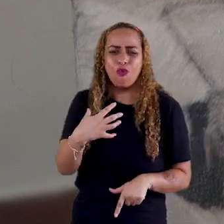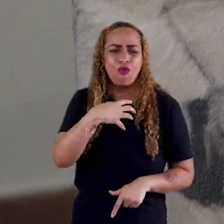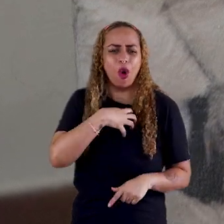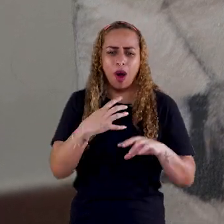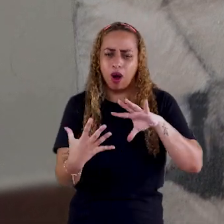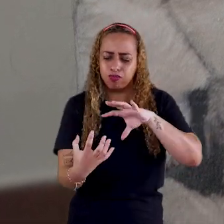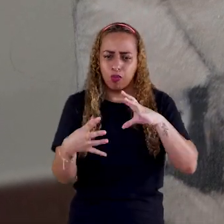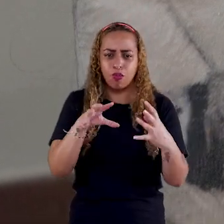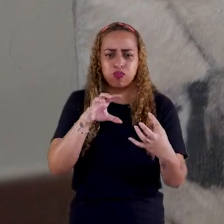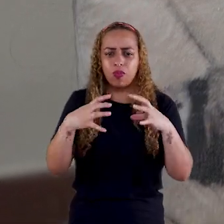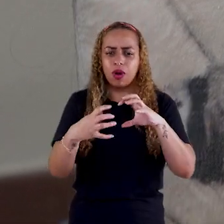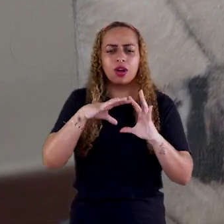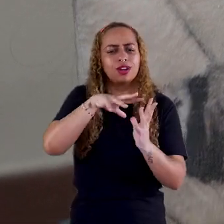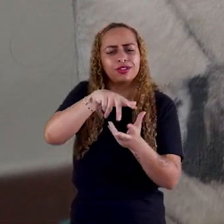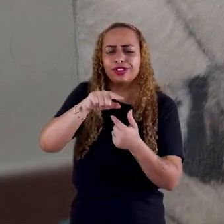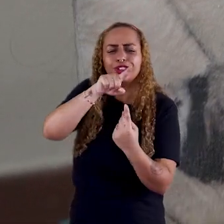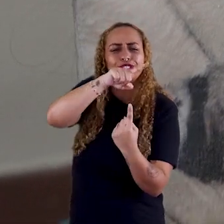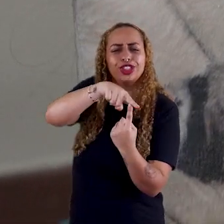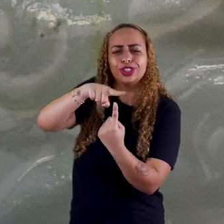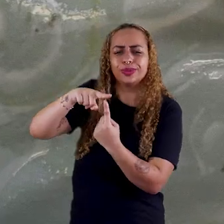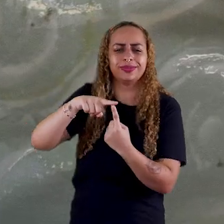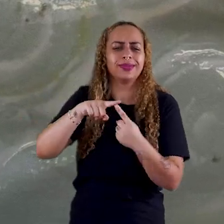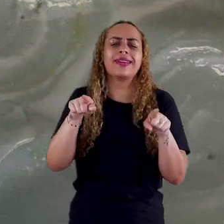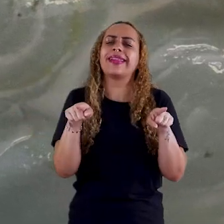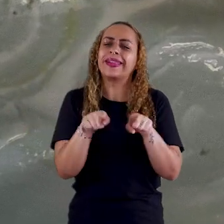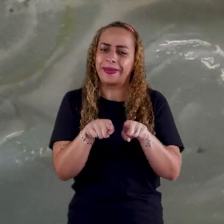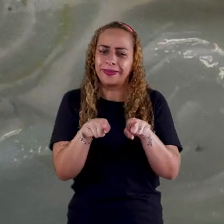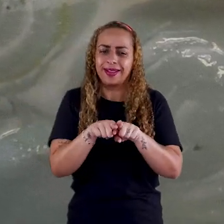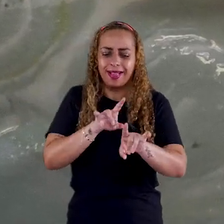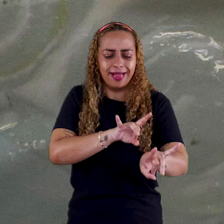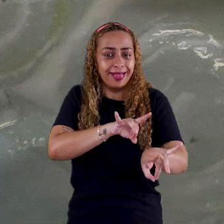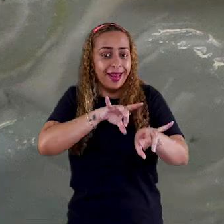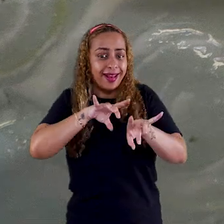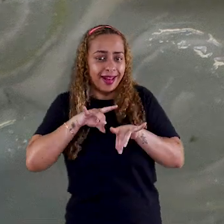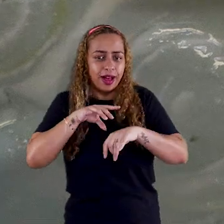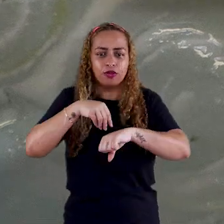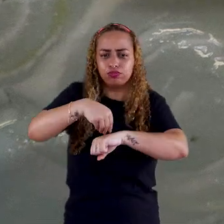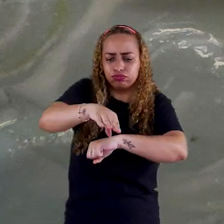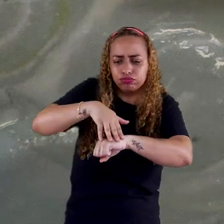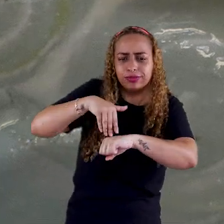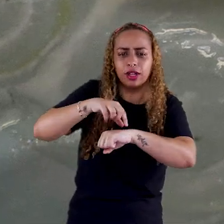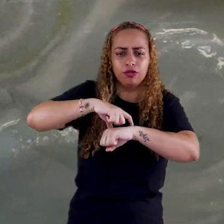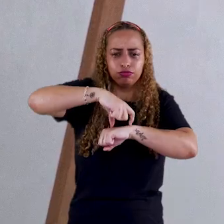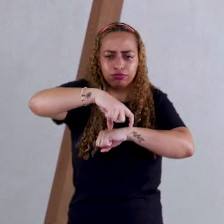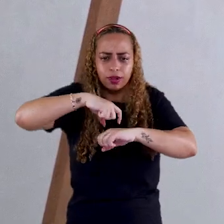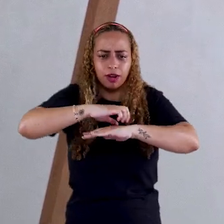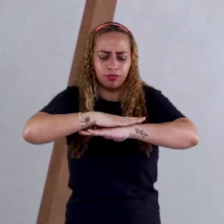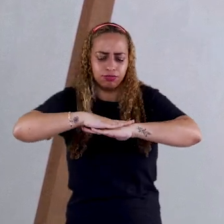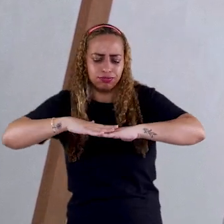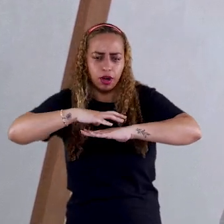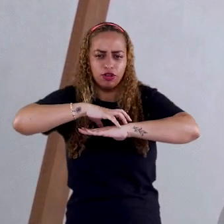tipos de tecido, muitas possibilidades de técnicas, né, de impressão, de estamparia.